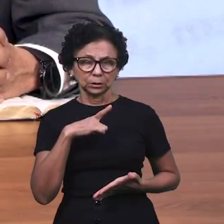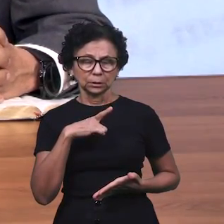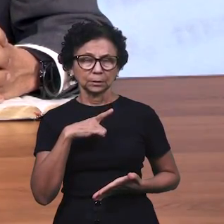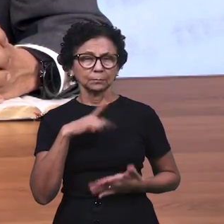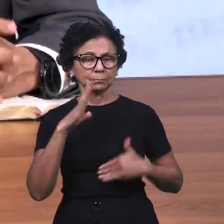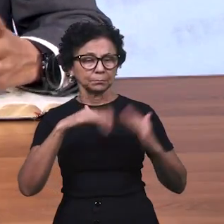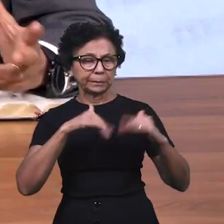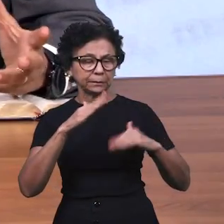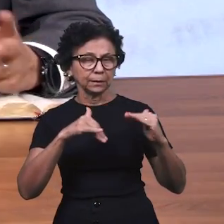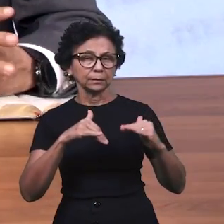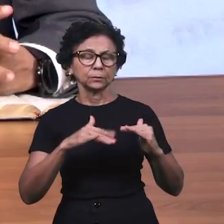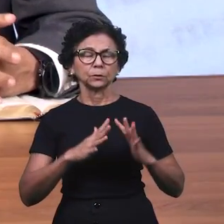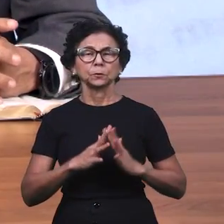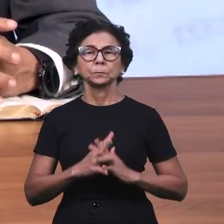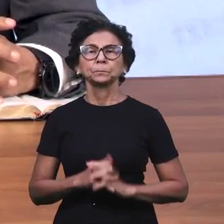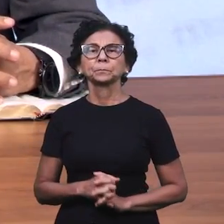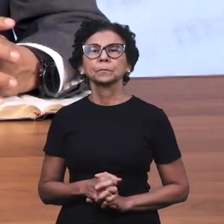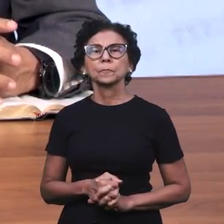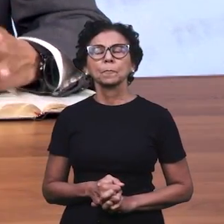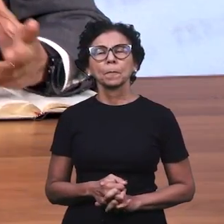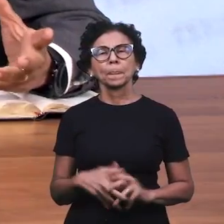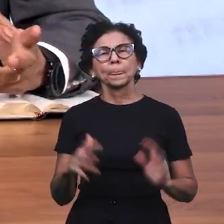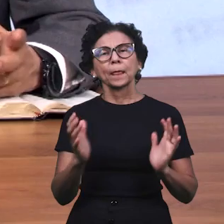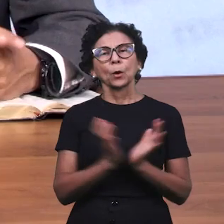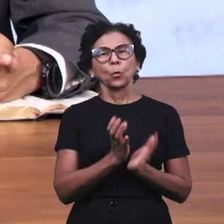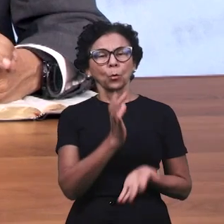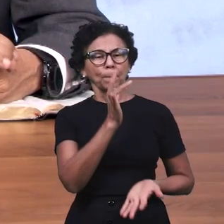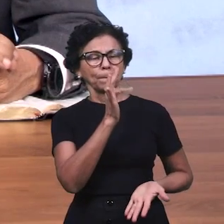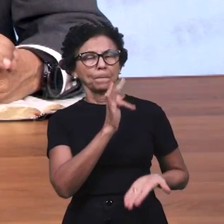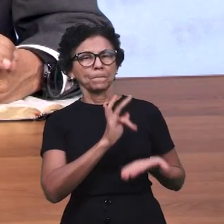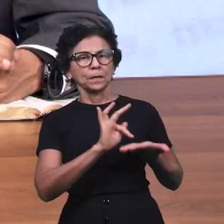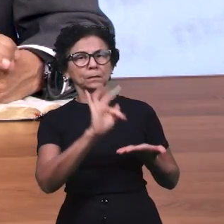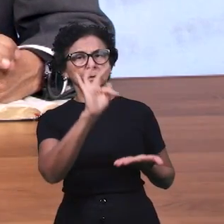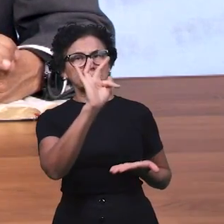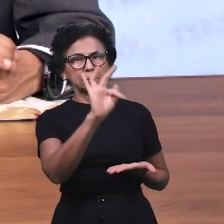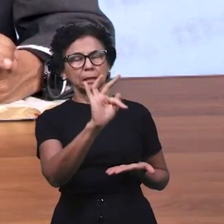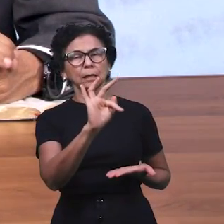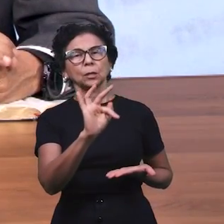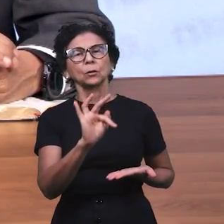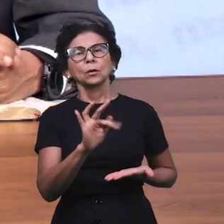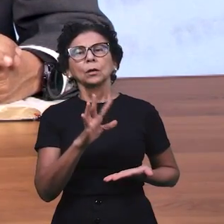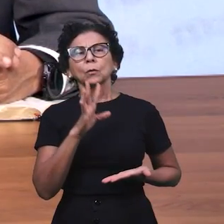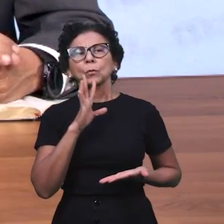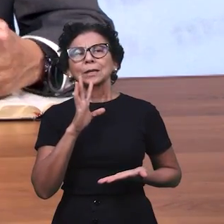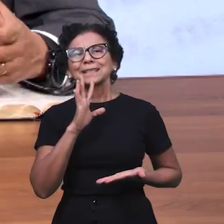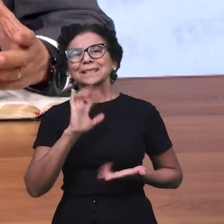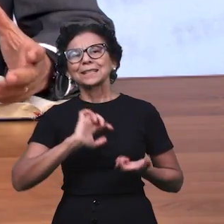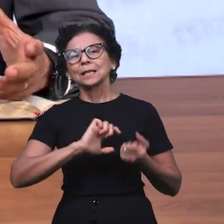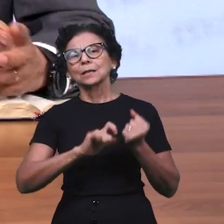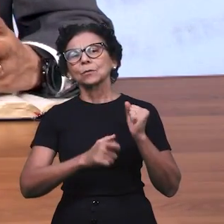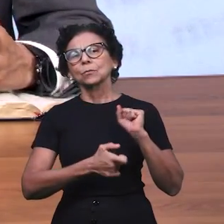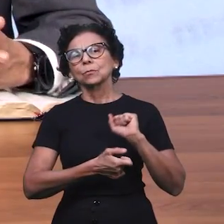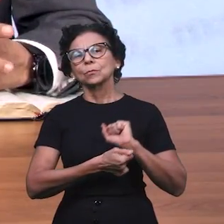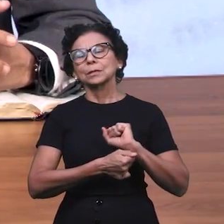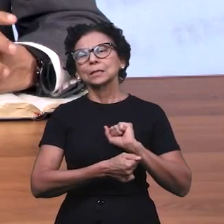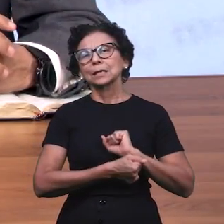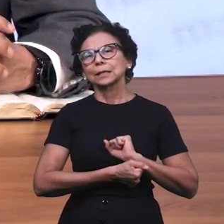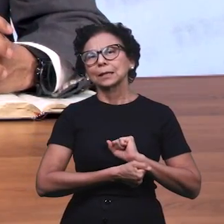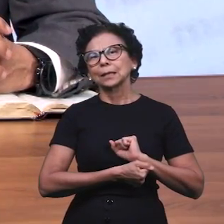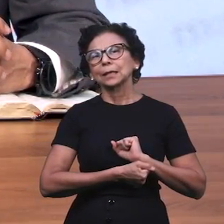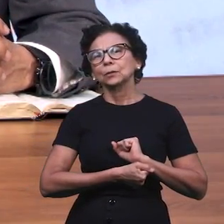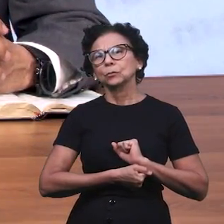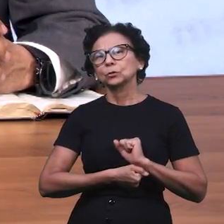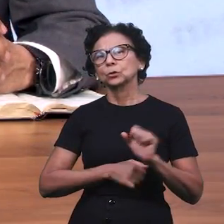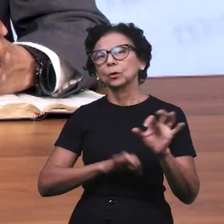Os filisteus, por exemplo, conheciam o segredo da fabricação das armas